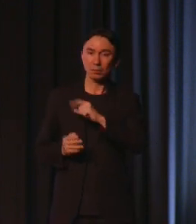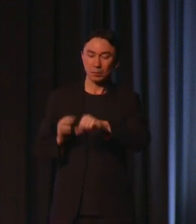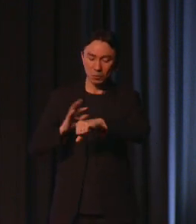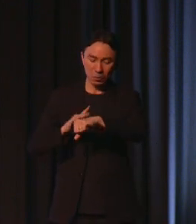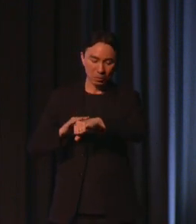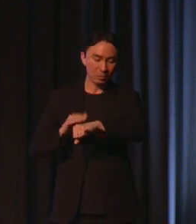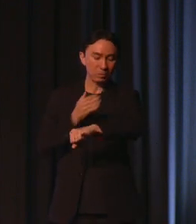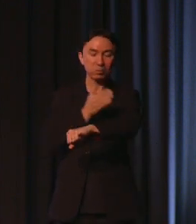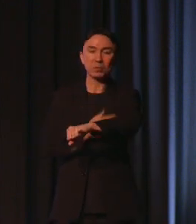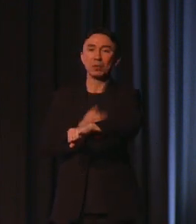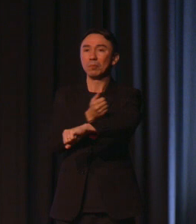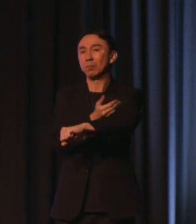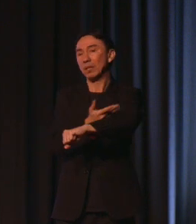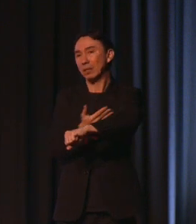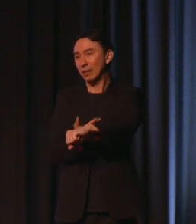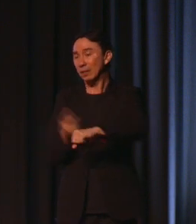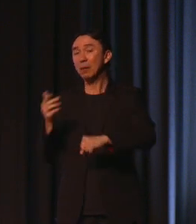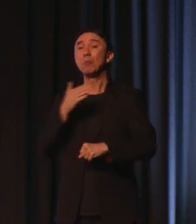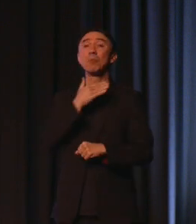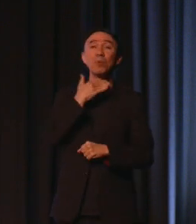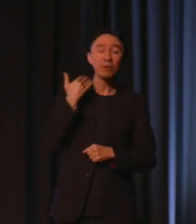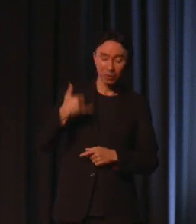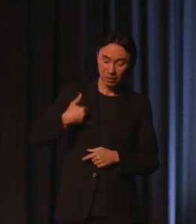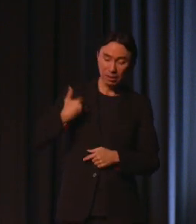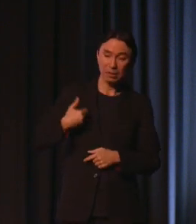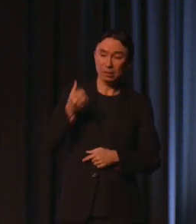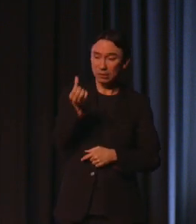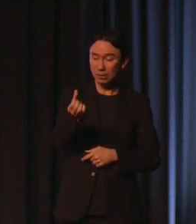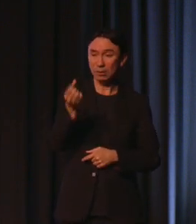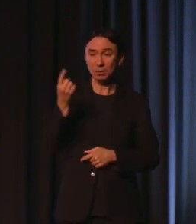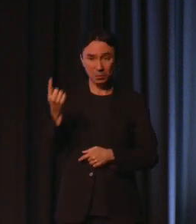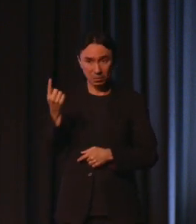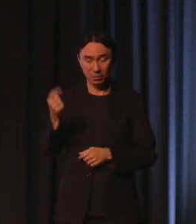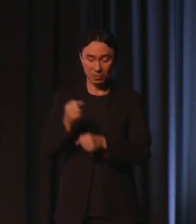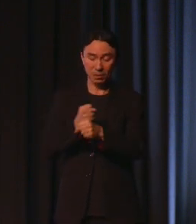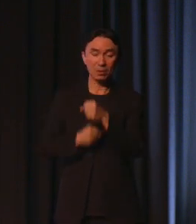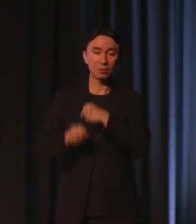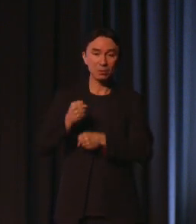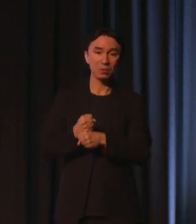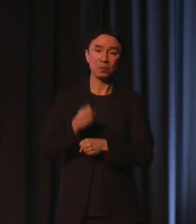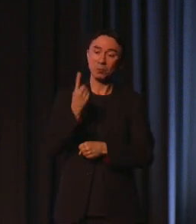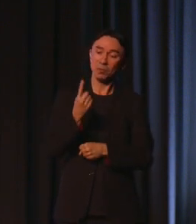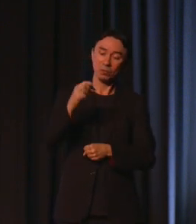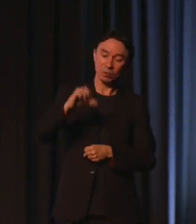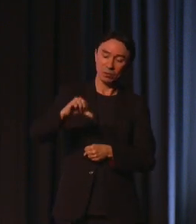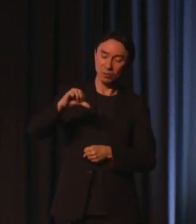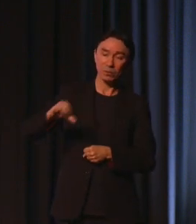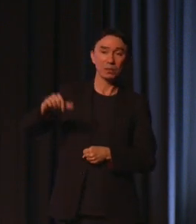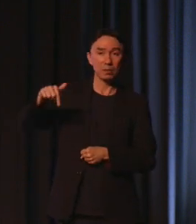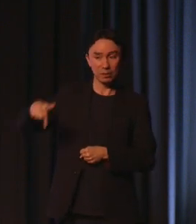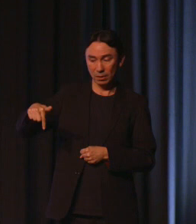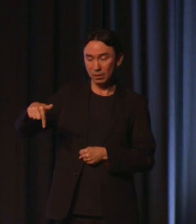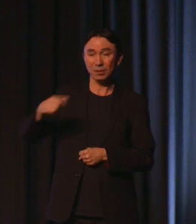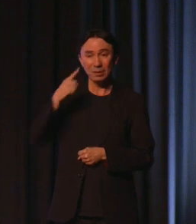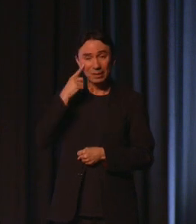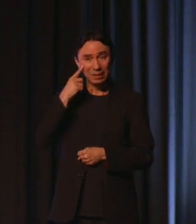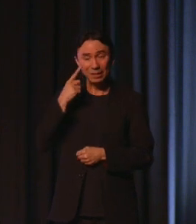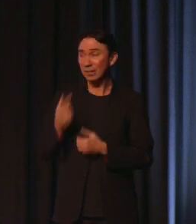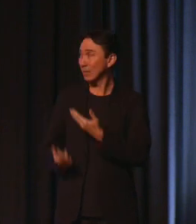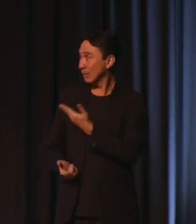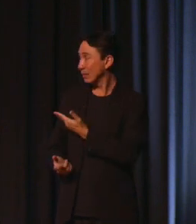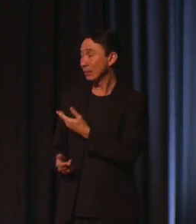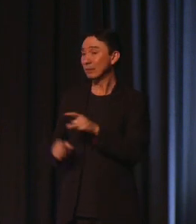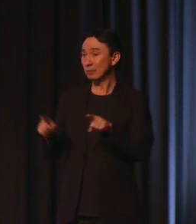aos 61 anos, o Betinho, em 1997, e contraiu o HIV na hemodiálise, porque